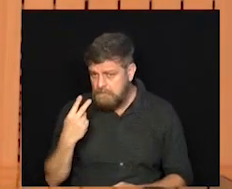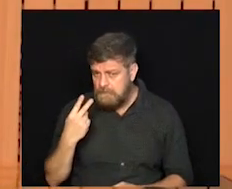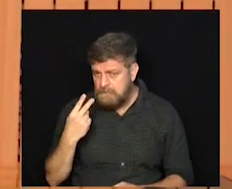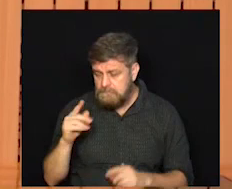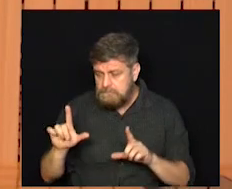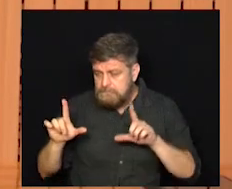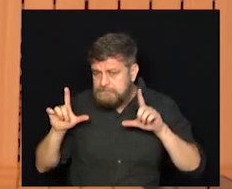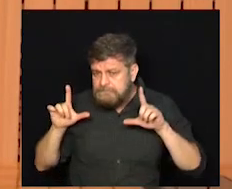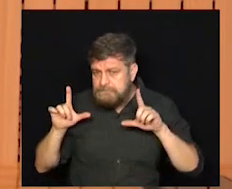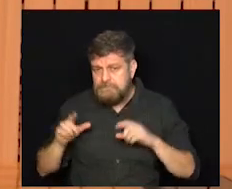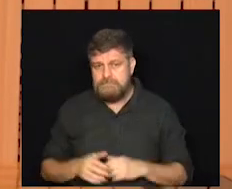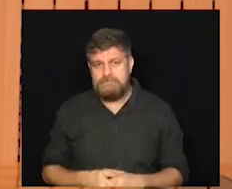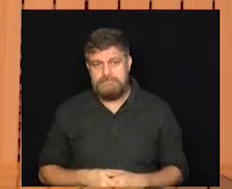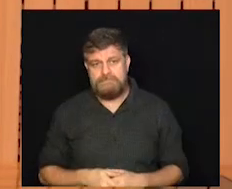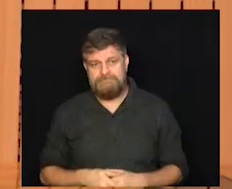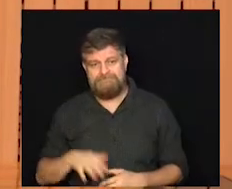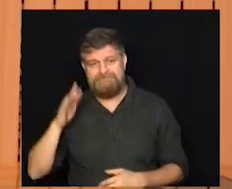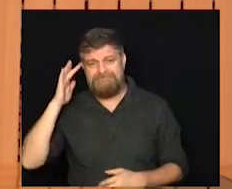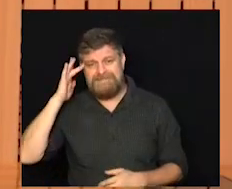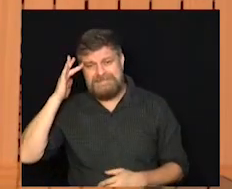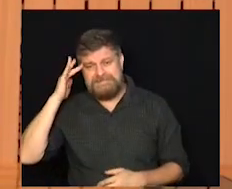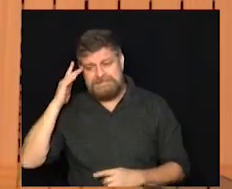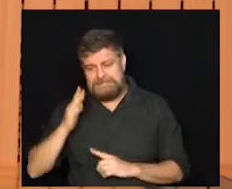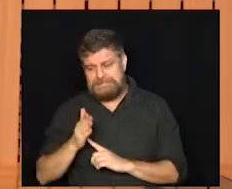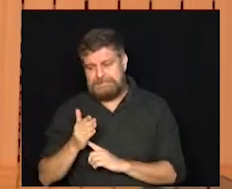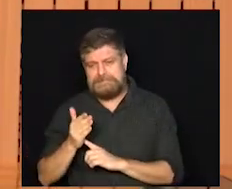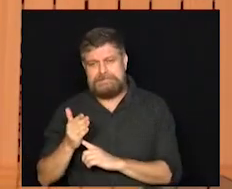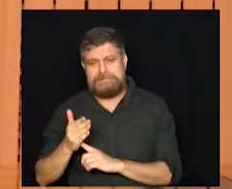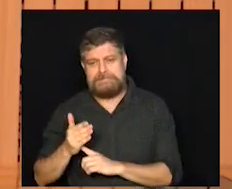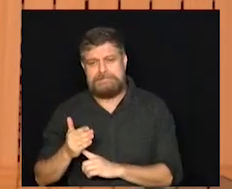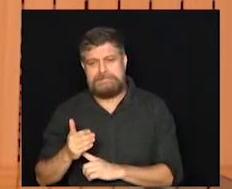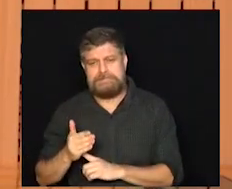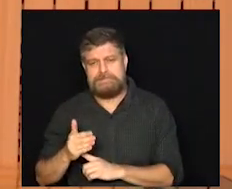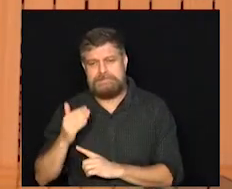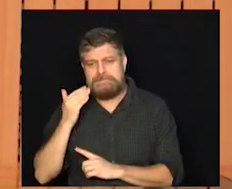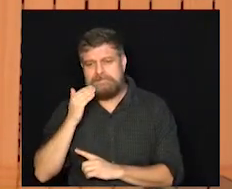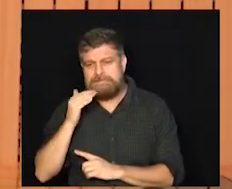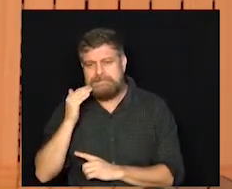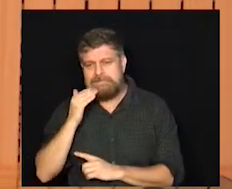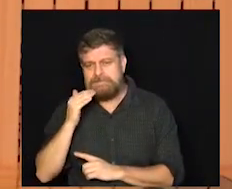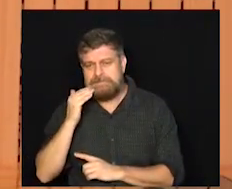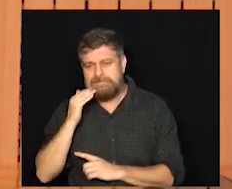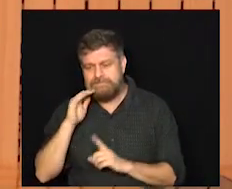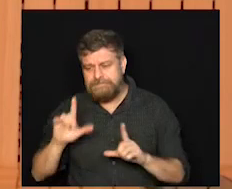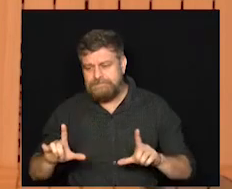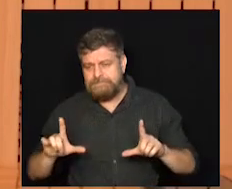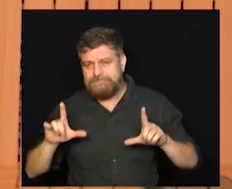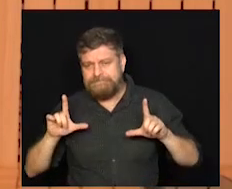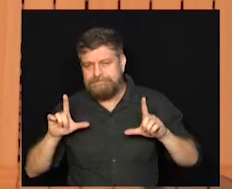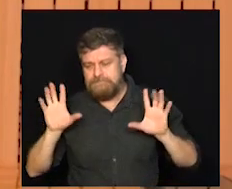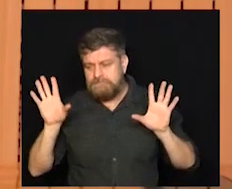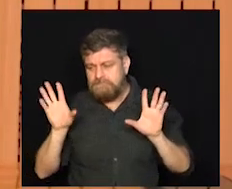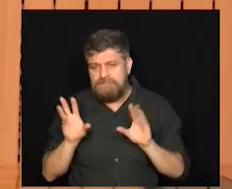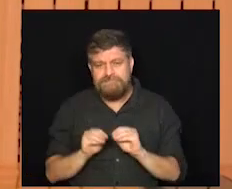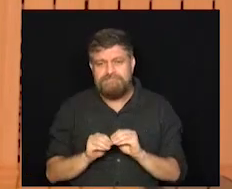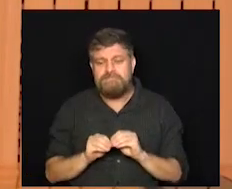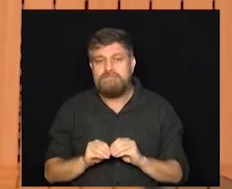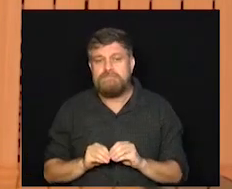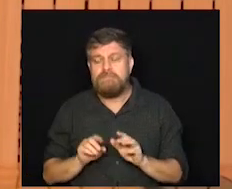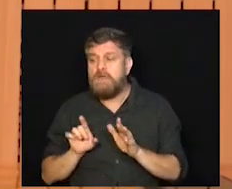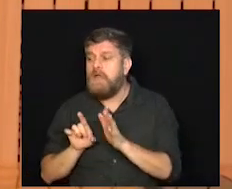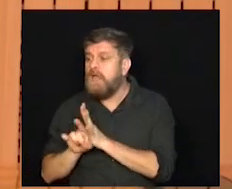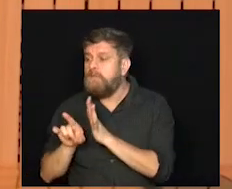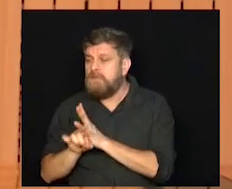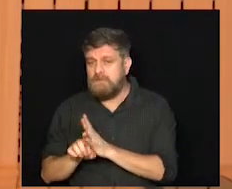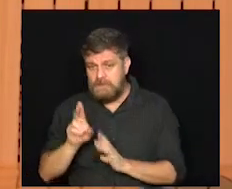Acho que o pastor Rodrigo está com alguma dificuldade para fazer uso da fala agora. Eu queria consultar, então, o